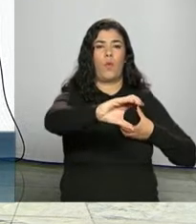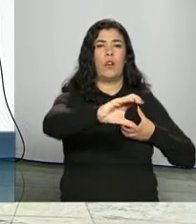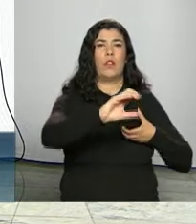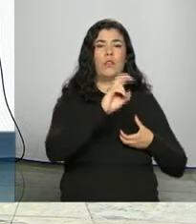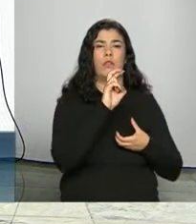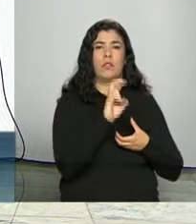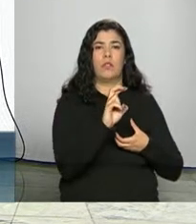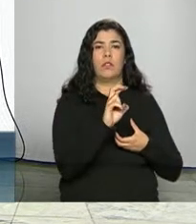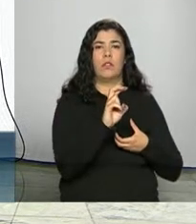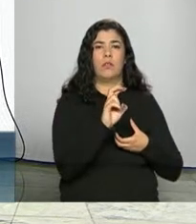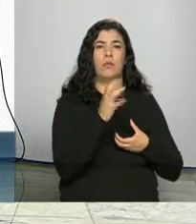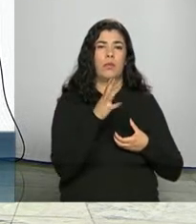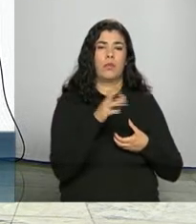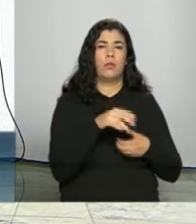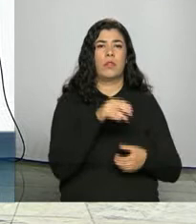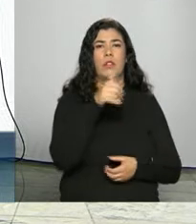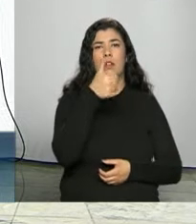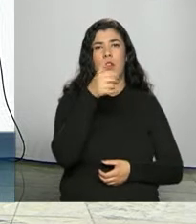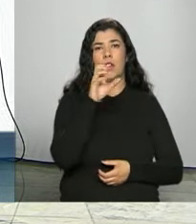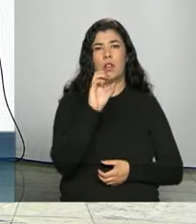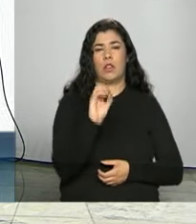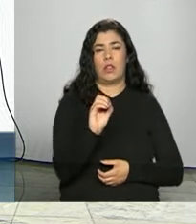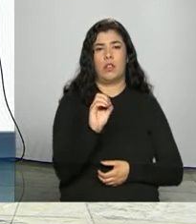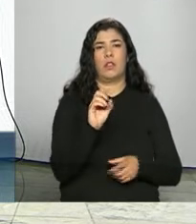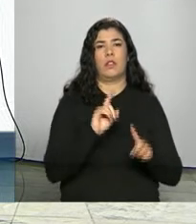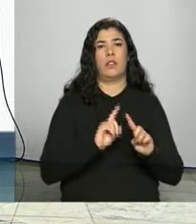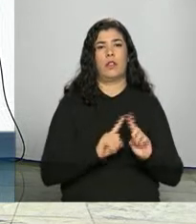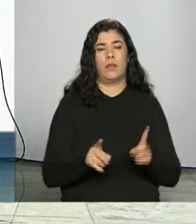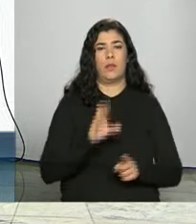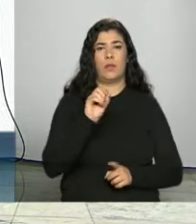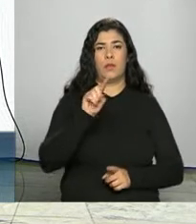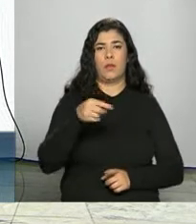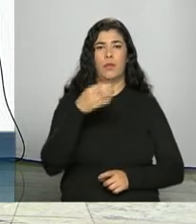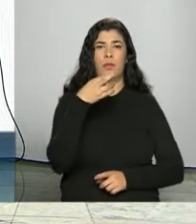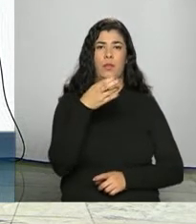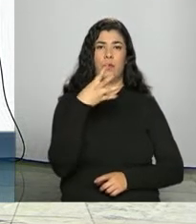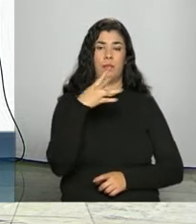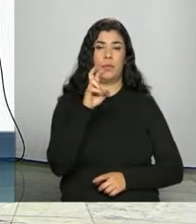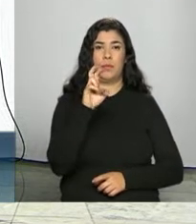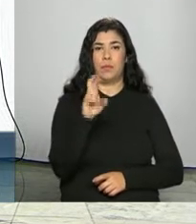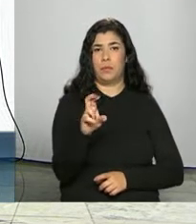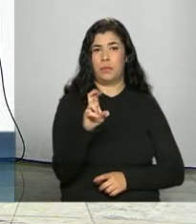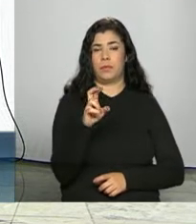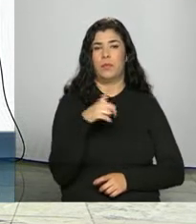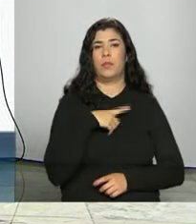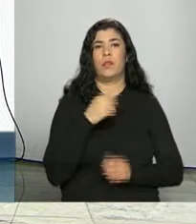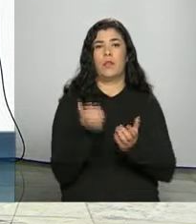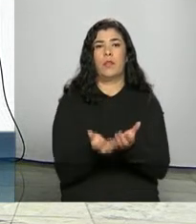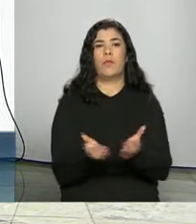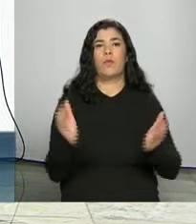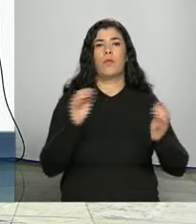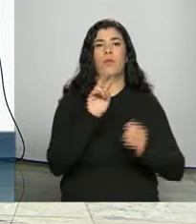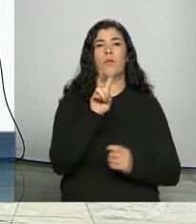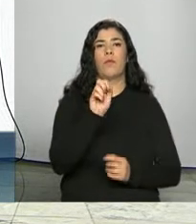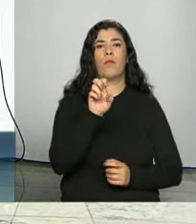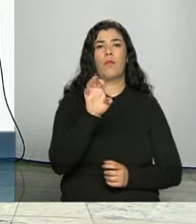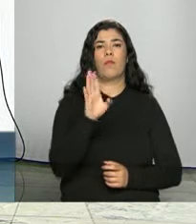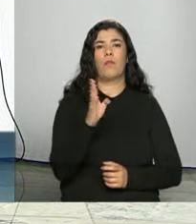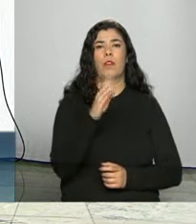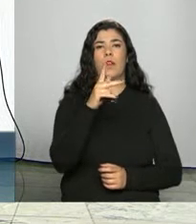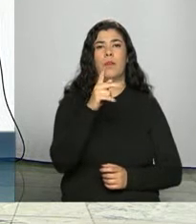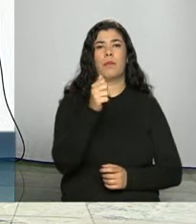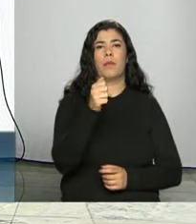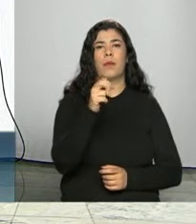78/10 Tá mas é mais mais 045 no Paraíba do Sul nós estamos tirando 10 e